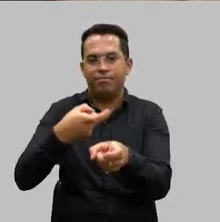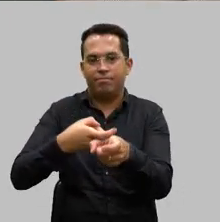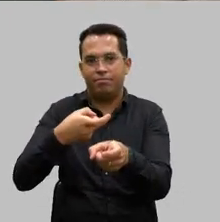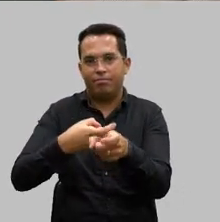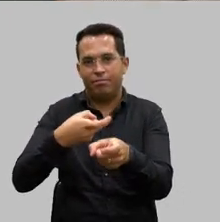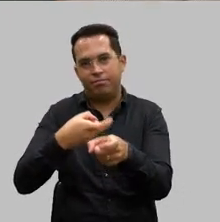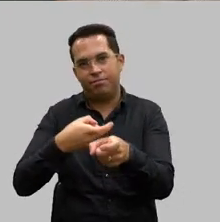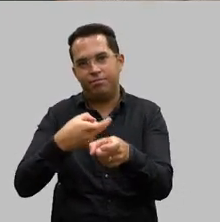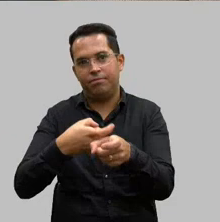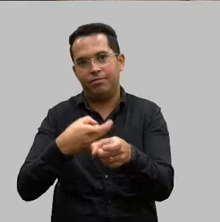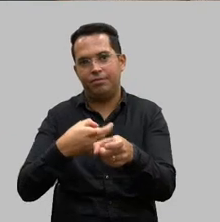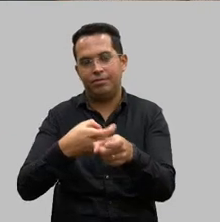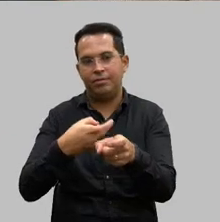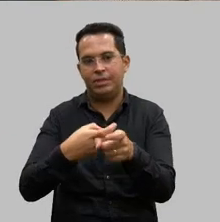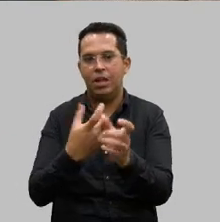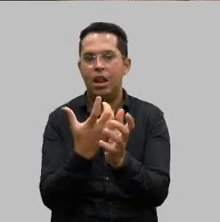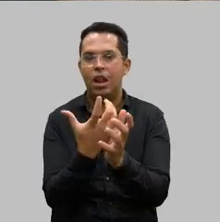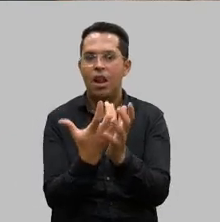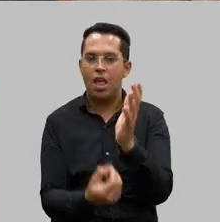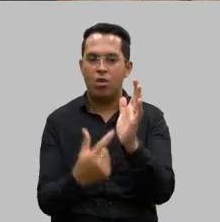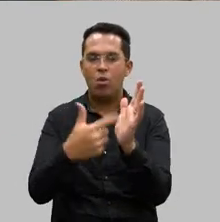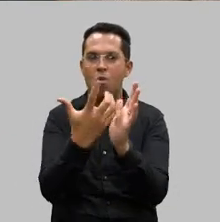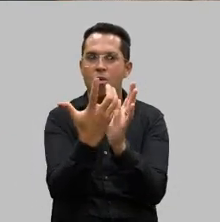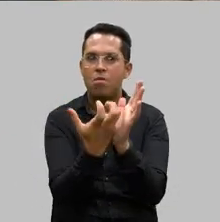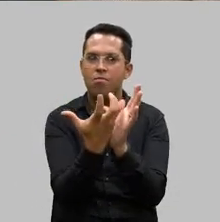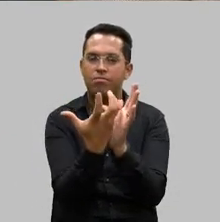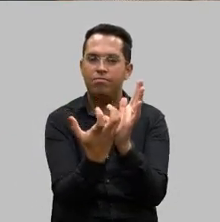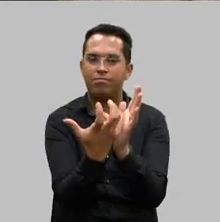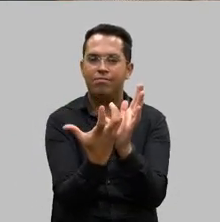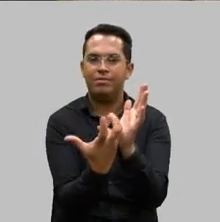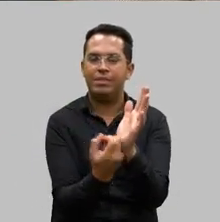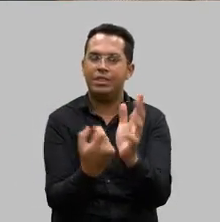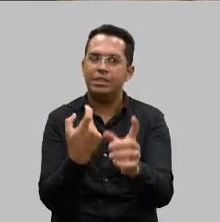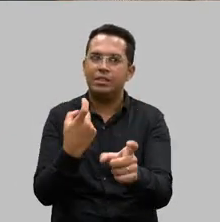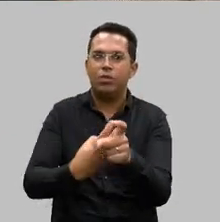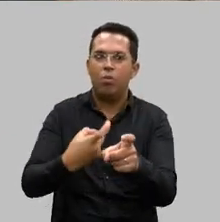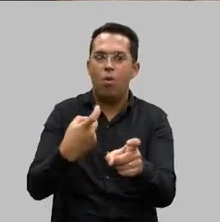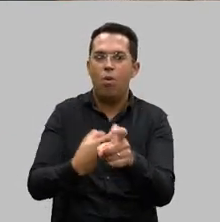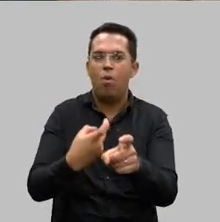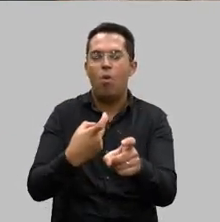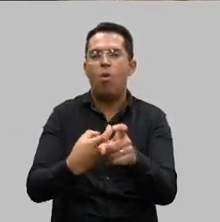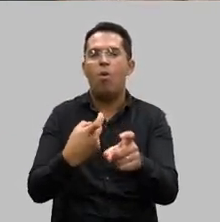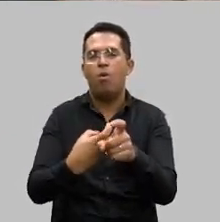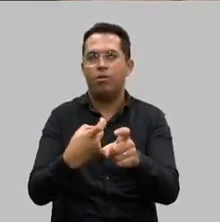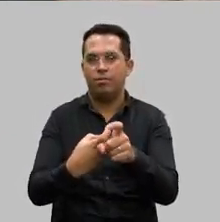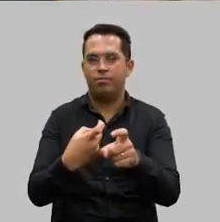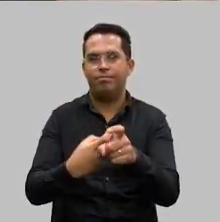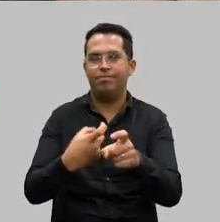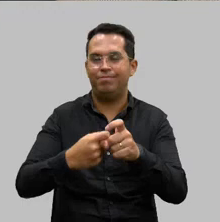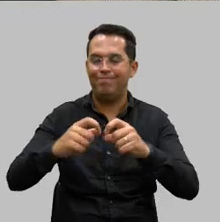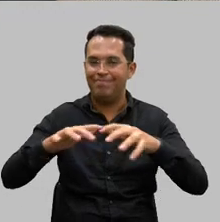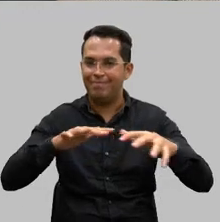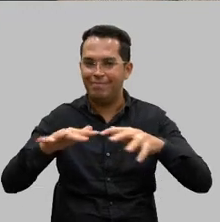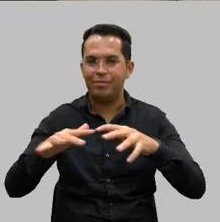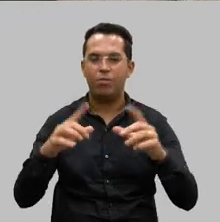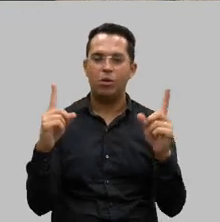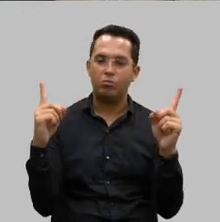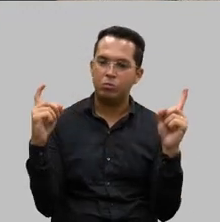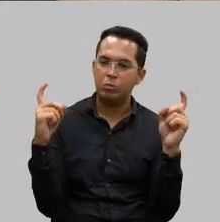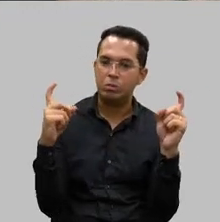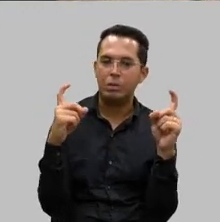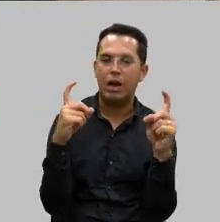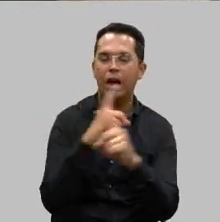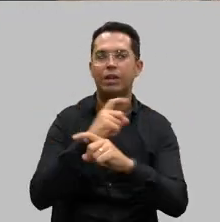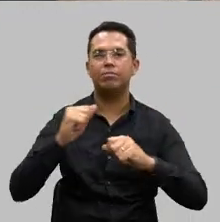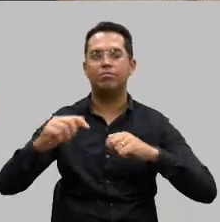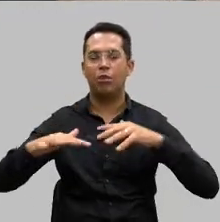diminuindo secando aquele líquido sinovial que nós temos nas articulações Então vem as artroses vem a dificuldade para deambular